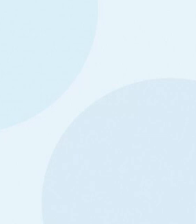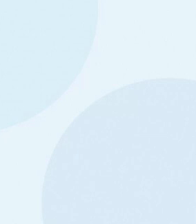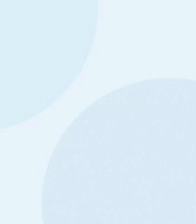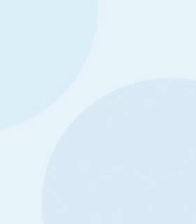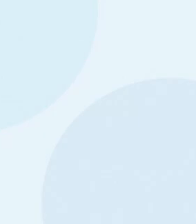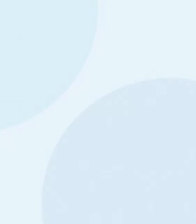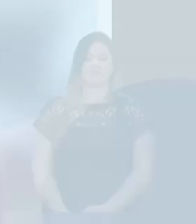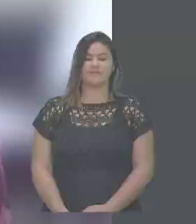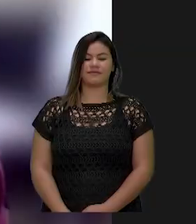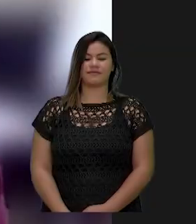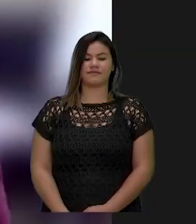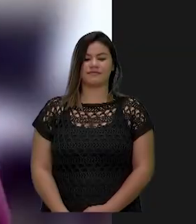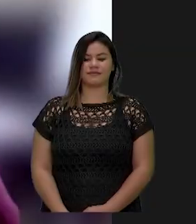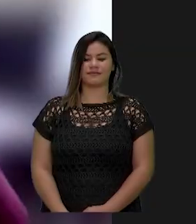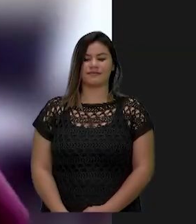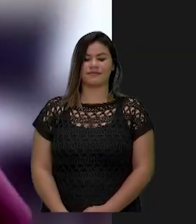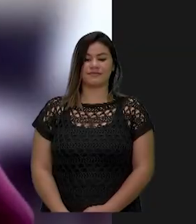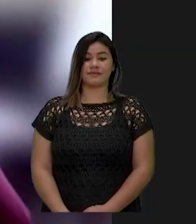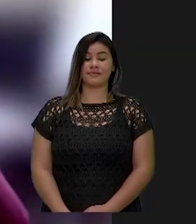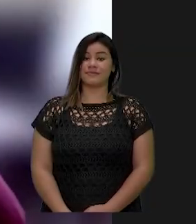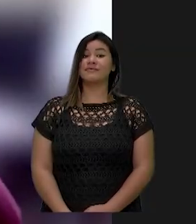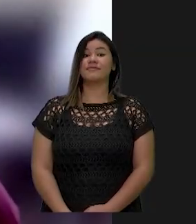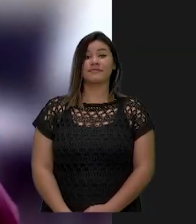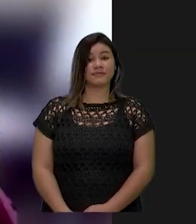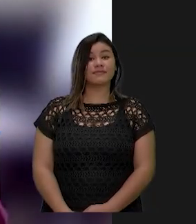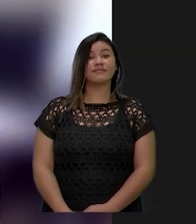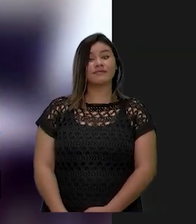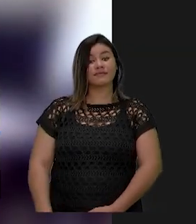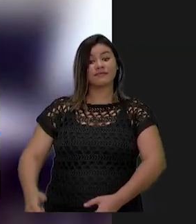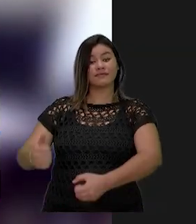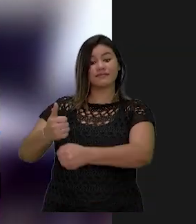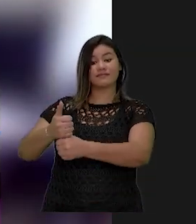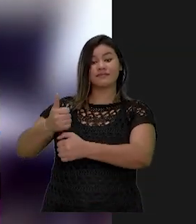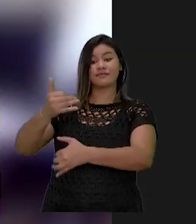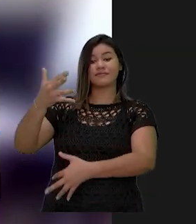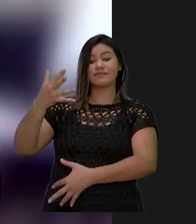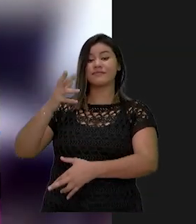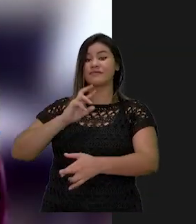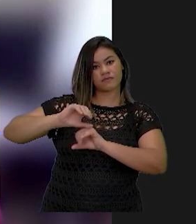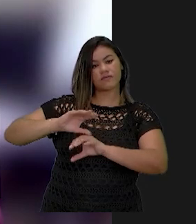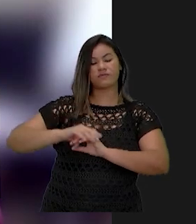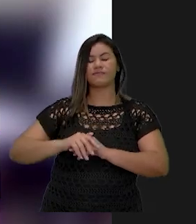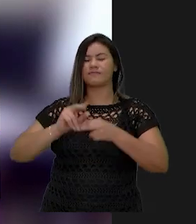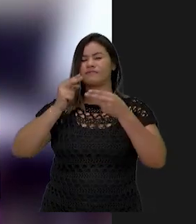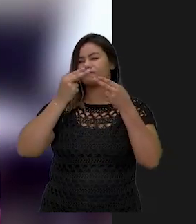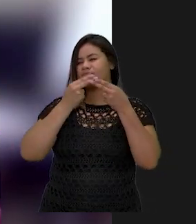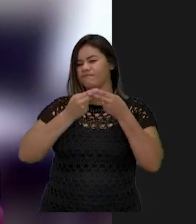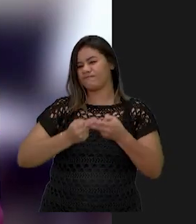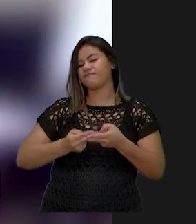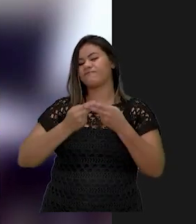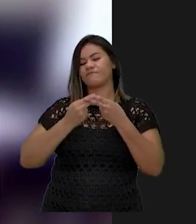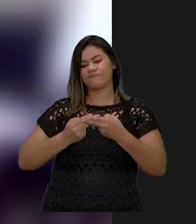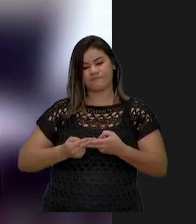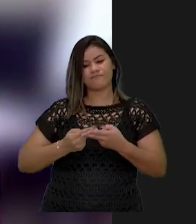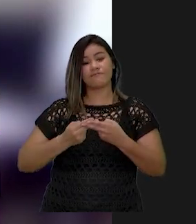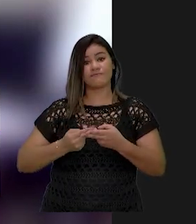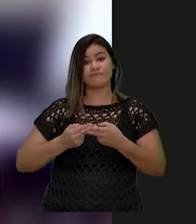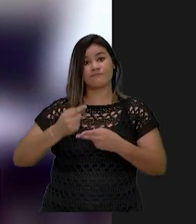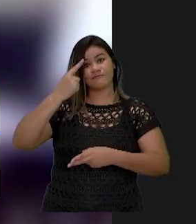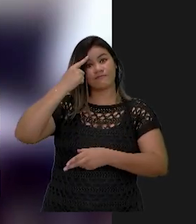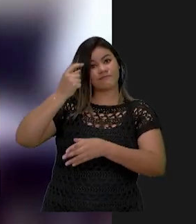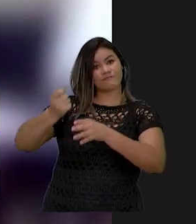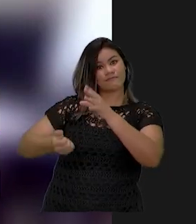necessariamente fisicamente ativo. Então, elas são várias, mas a principal delas uma das principais é